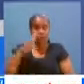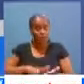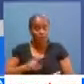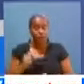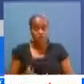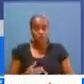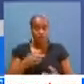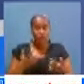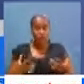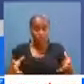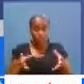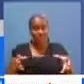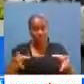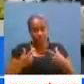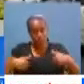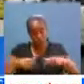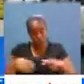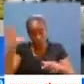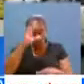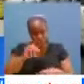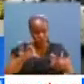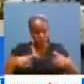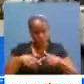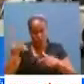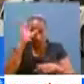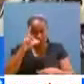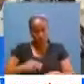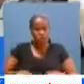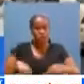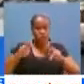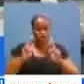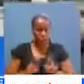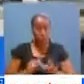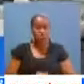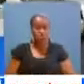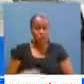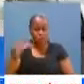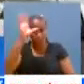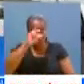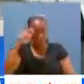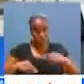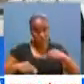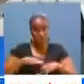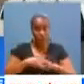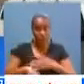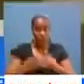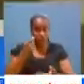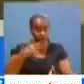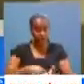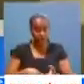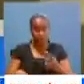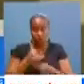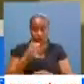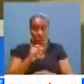aprovado em Conselho de Ministros. Conselho de Ministros que também autorizou o Ministério das Finanças a realizar despesas para aquisição